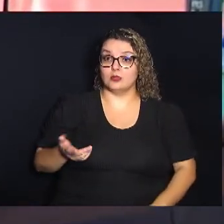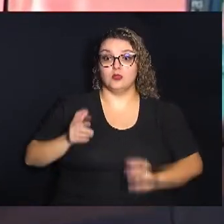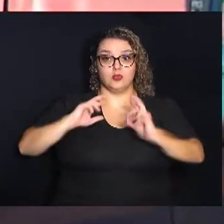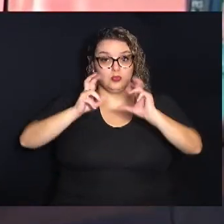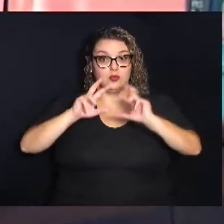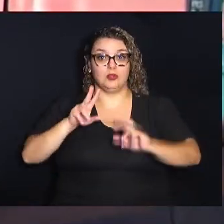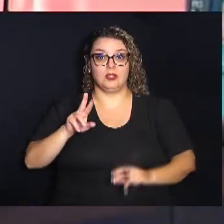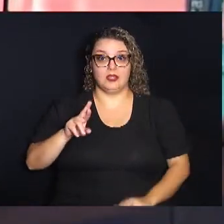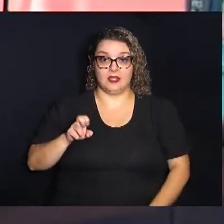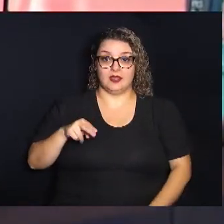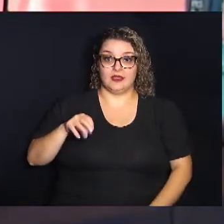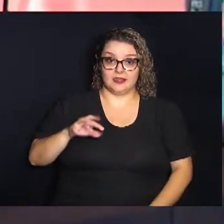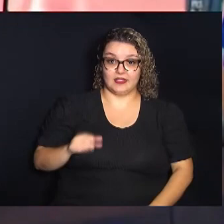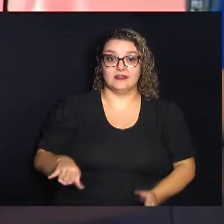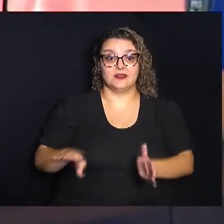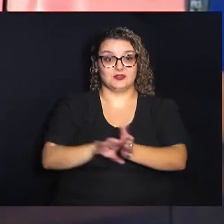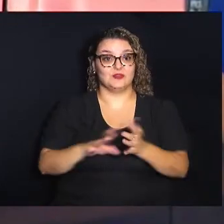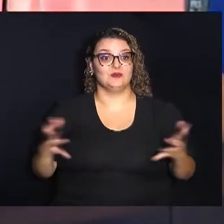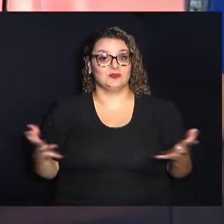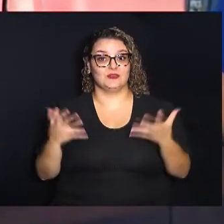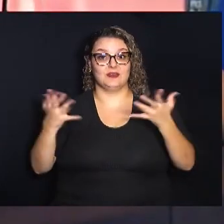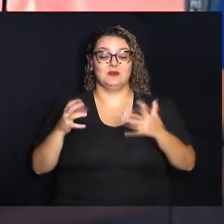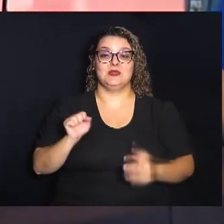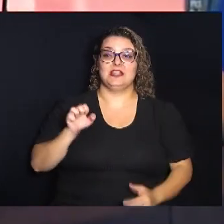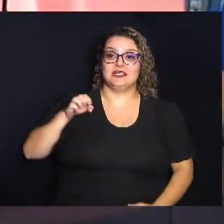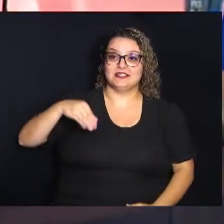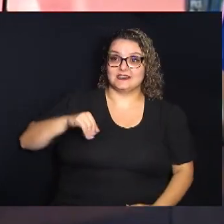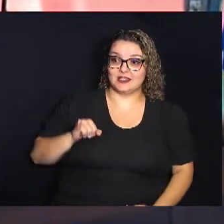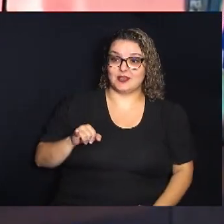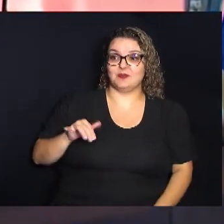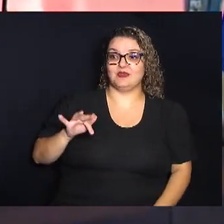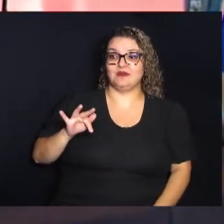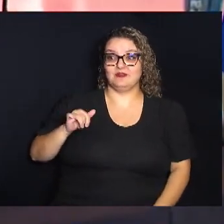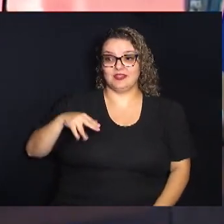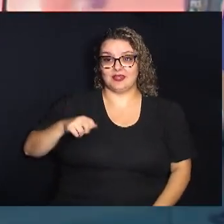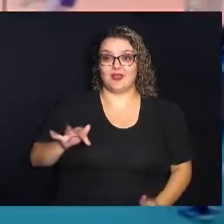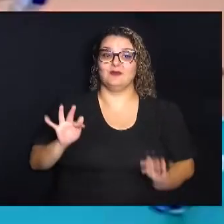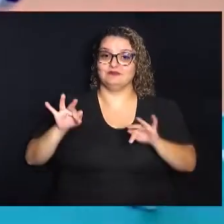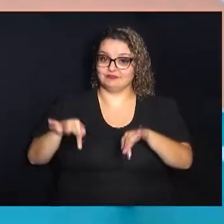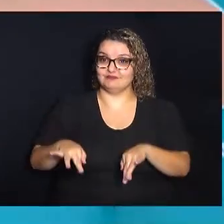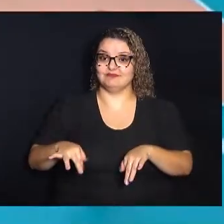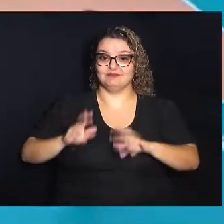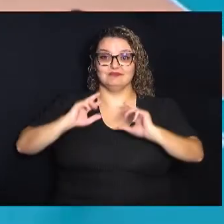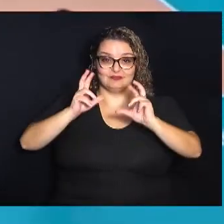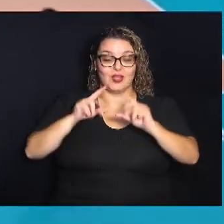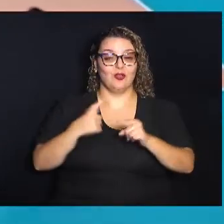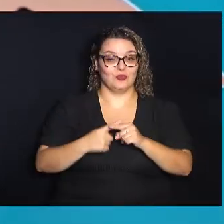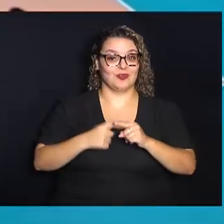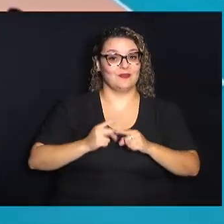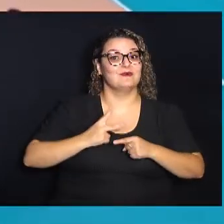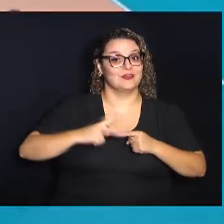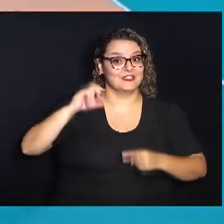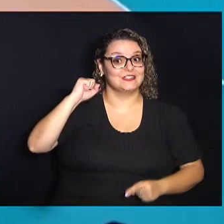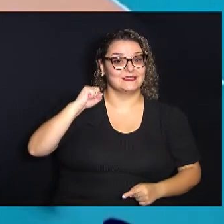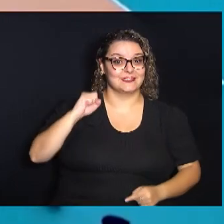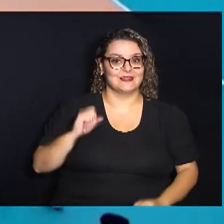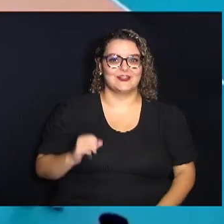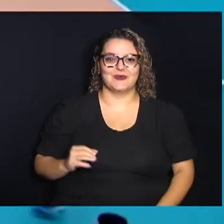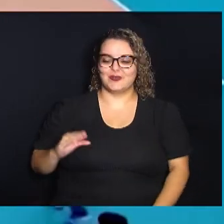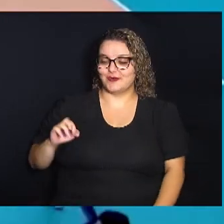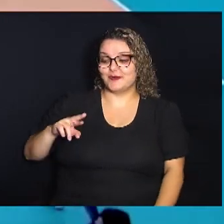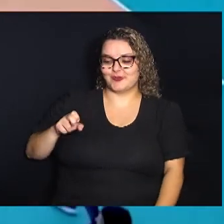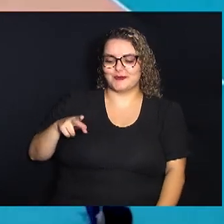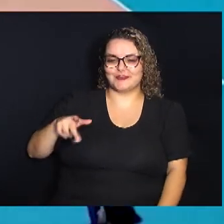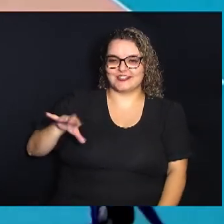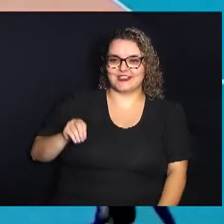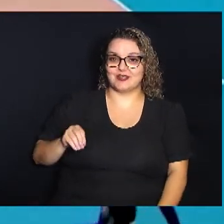Renata chega animado aí para a fase semifinal da Liga Nacional de Vôlei, porque venceu, não é, o Cruzeiro, que é